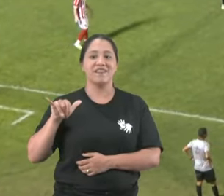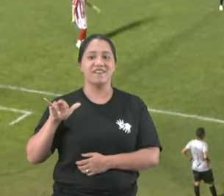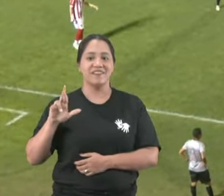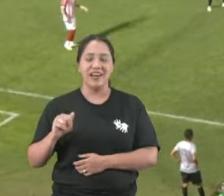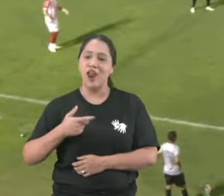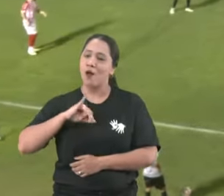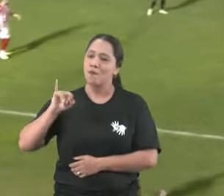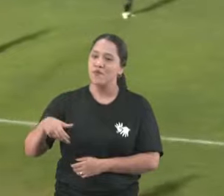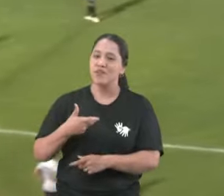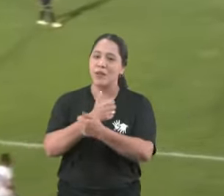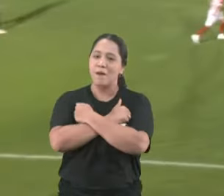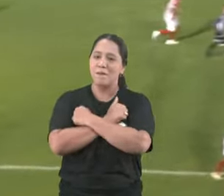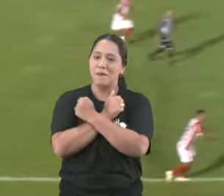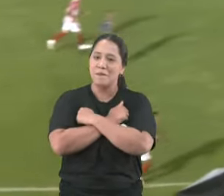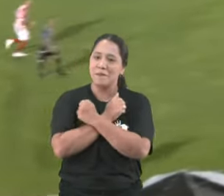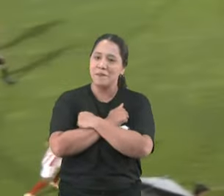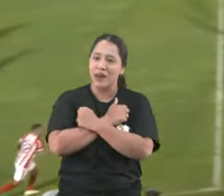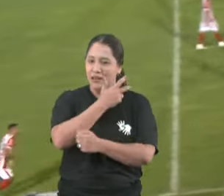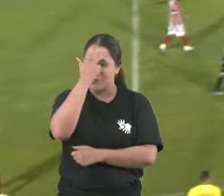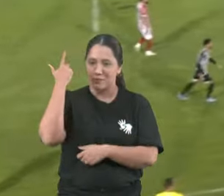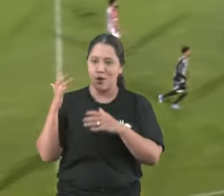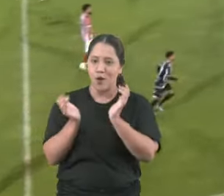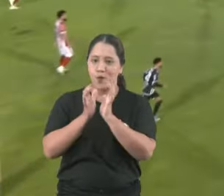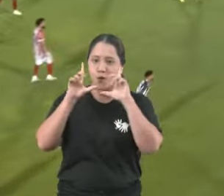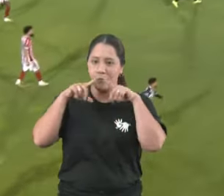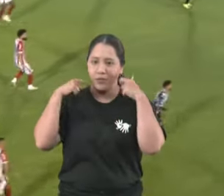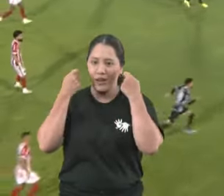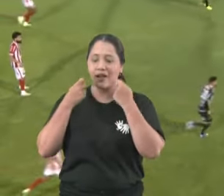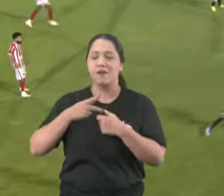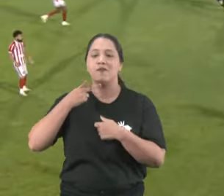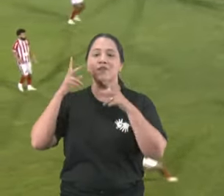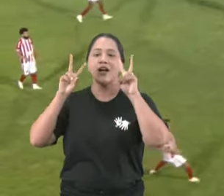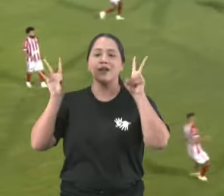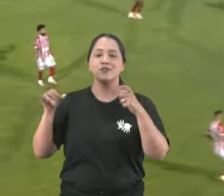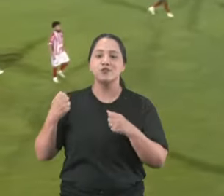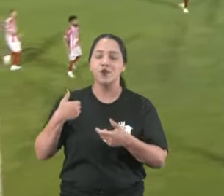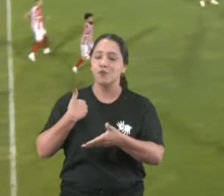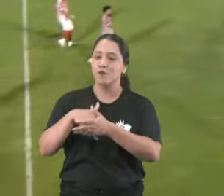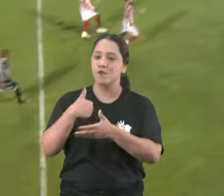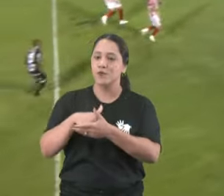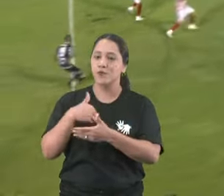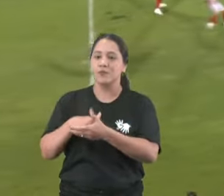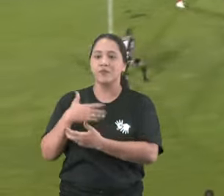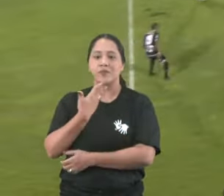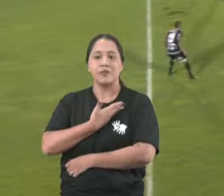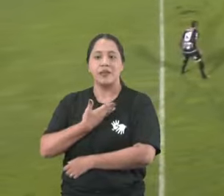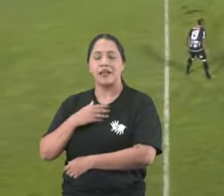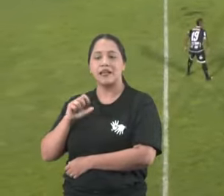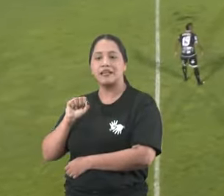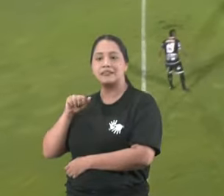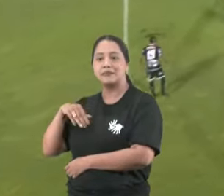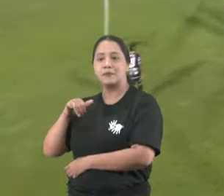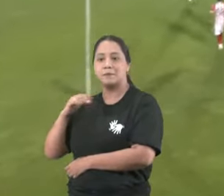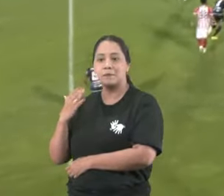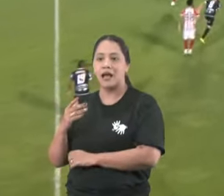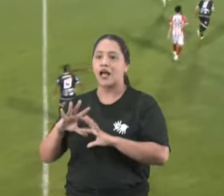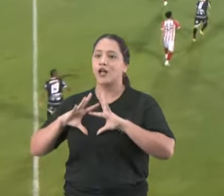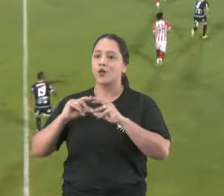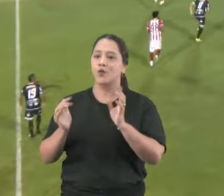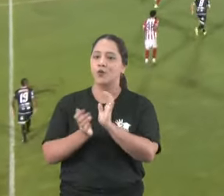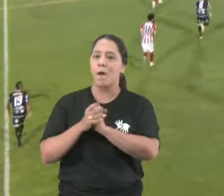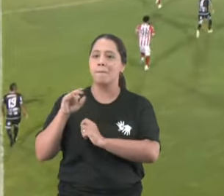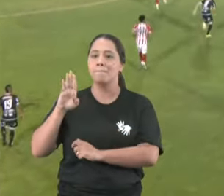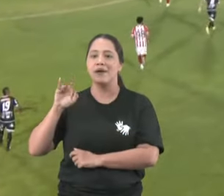Aproveita abraçando aqui a turma do grupo Alagoas Fala de Futebol, o amigo Smack Neto e toda a turma do Baião, que